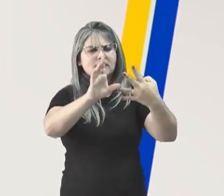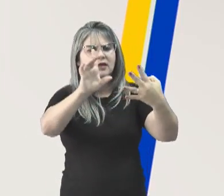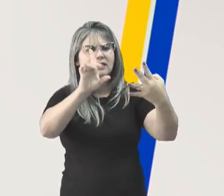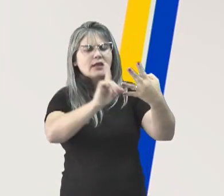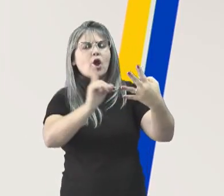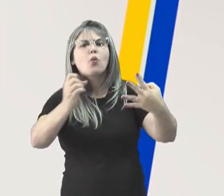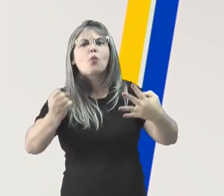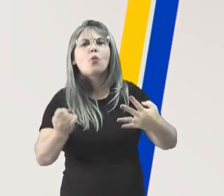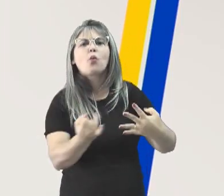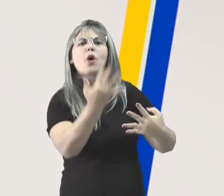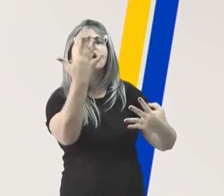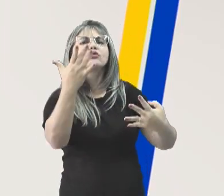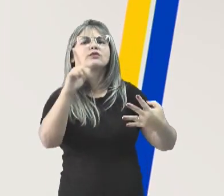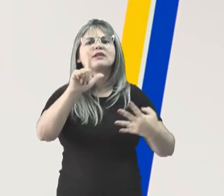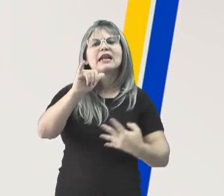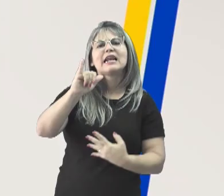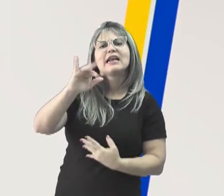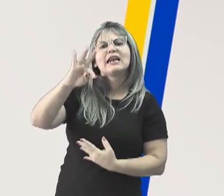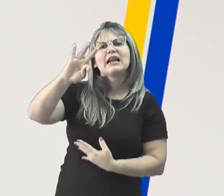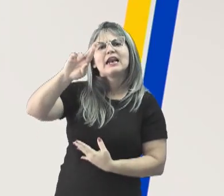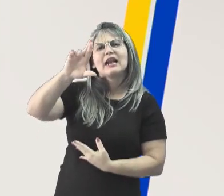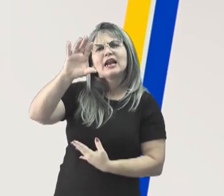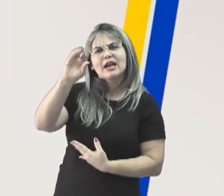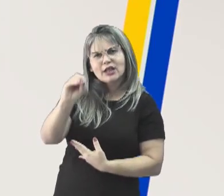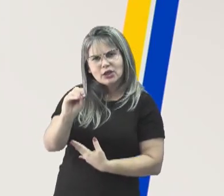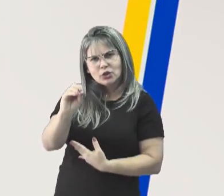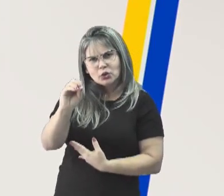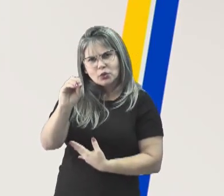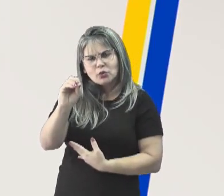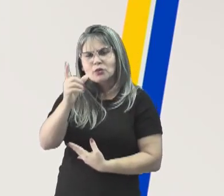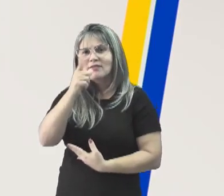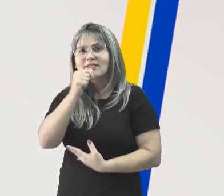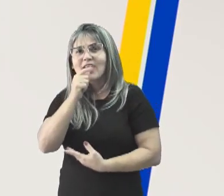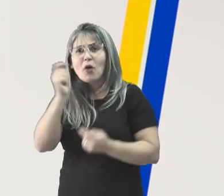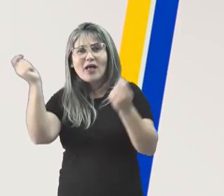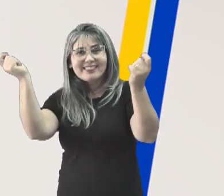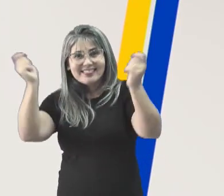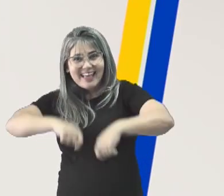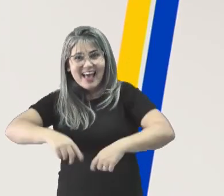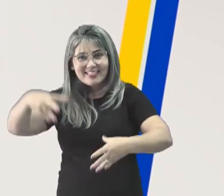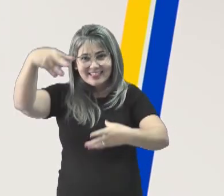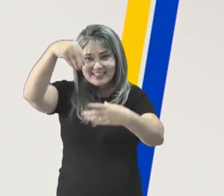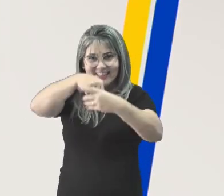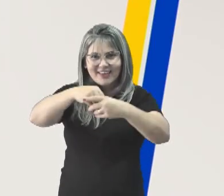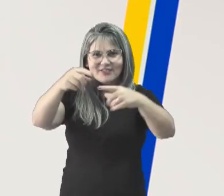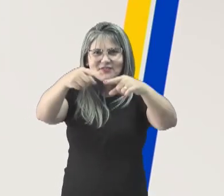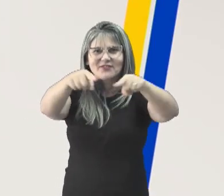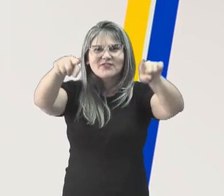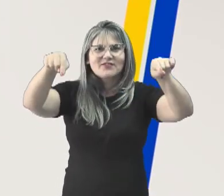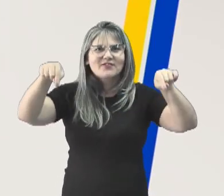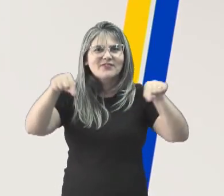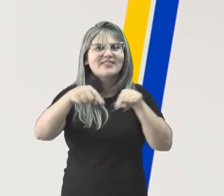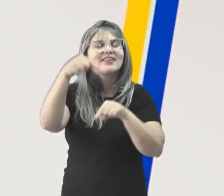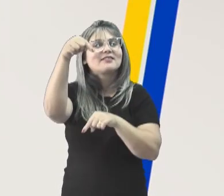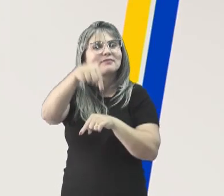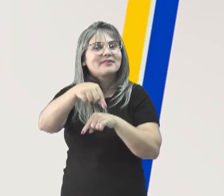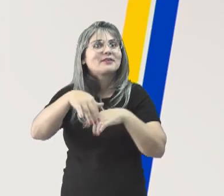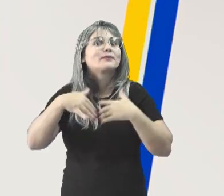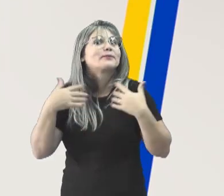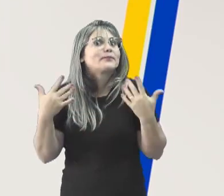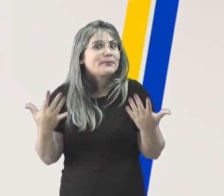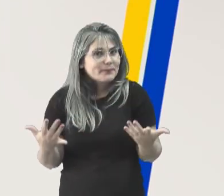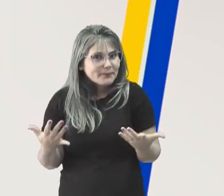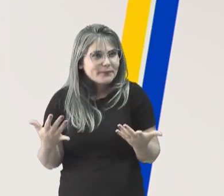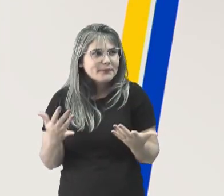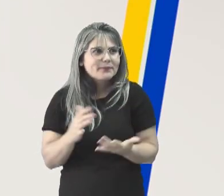C, 48 mil litros de água, ou letra D, 48 litros de água.